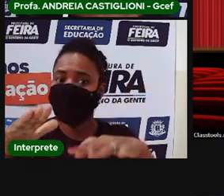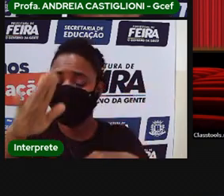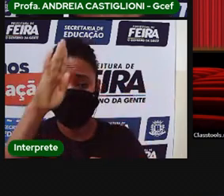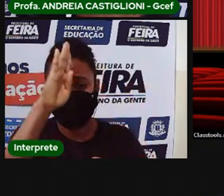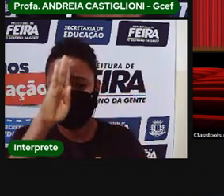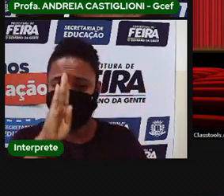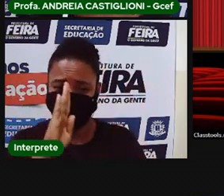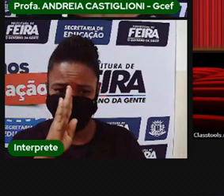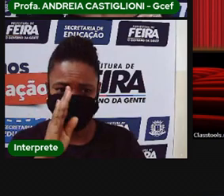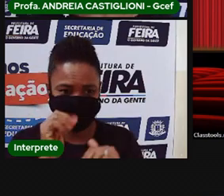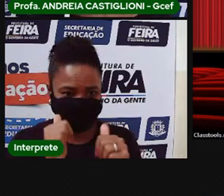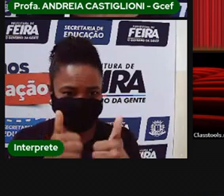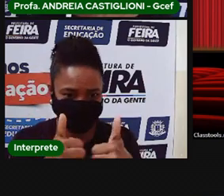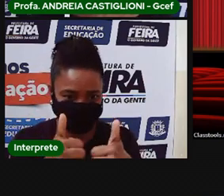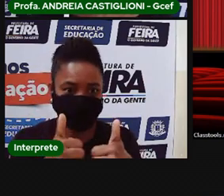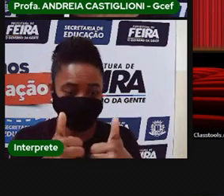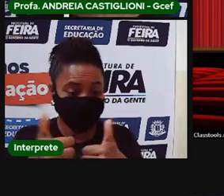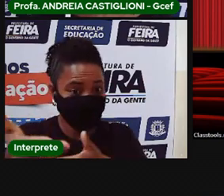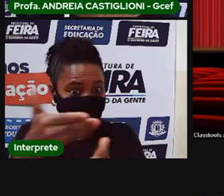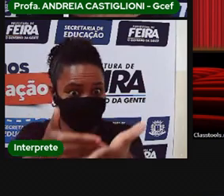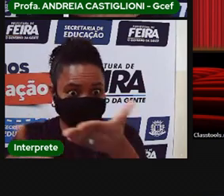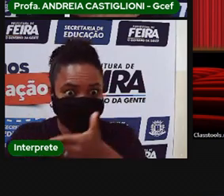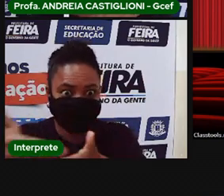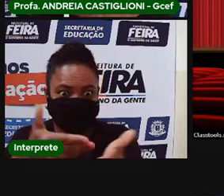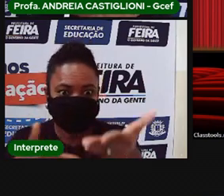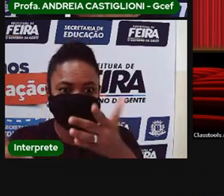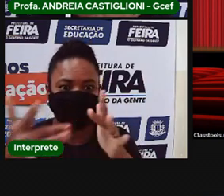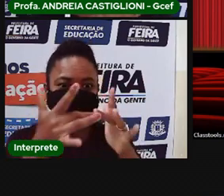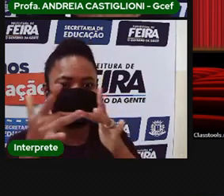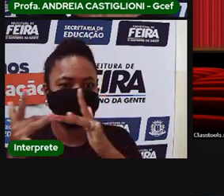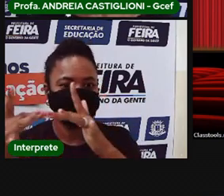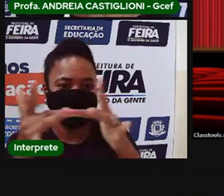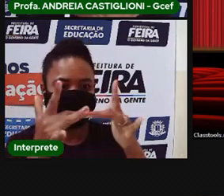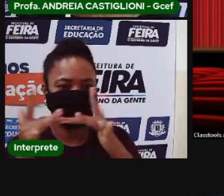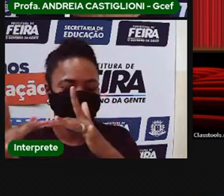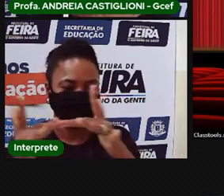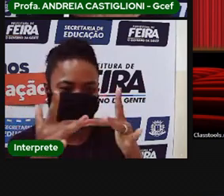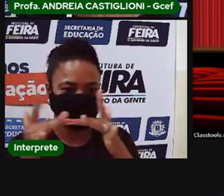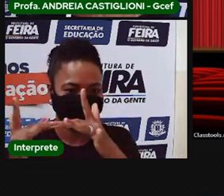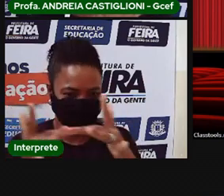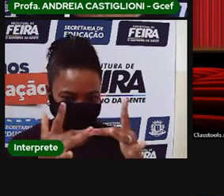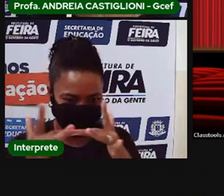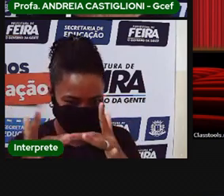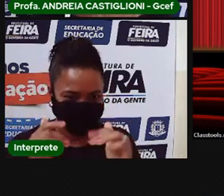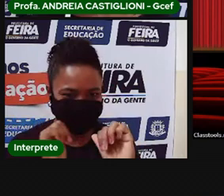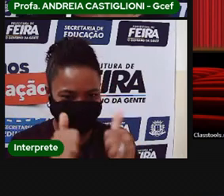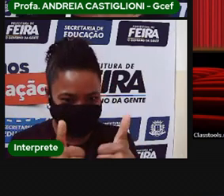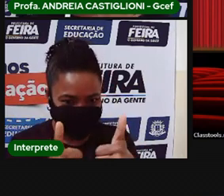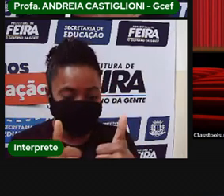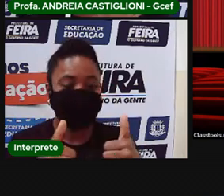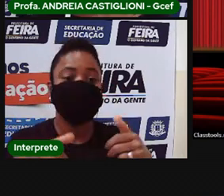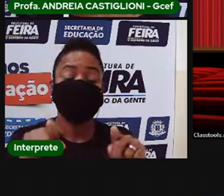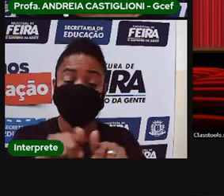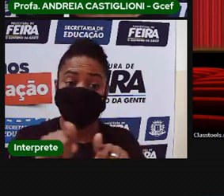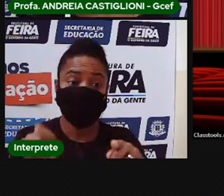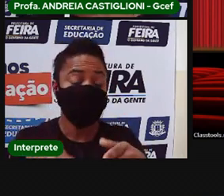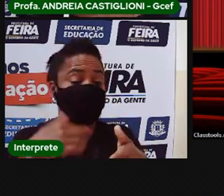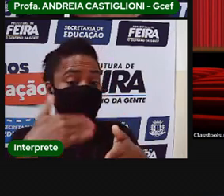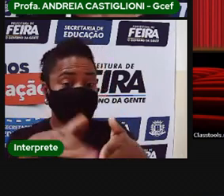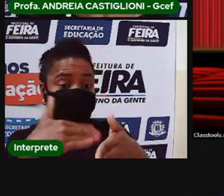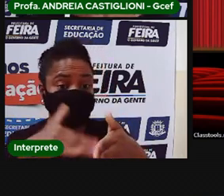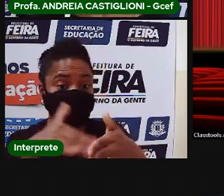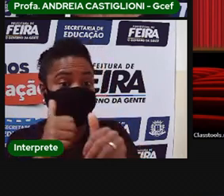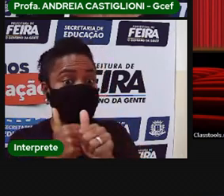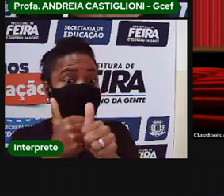Então, quem não segue, quem não curtiu esse vídeo, já vai aí para curtir. Quem não segue a Seduc nas redes sociais, já